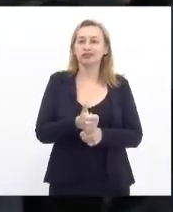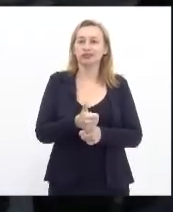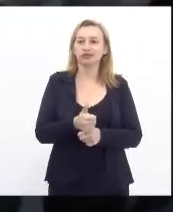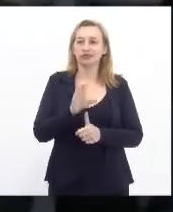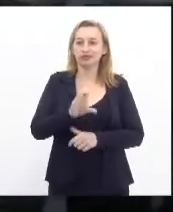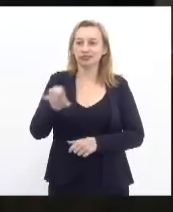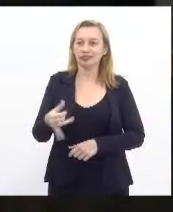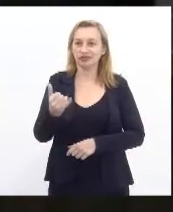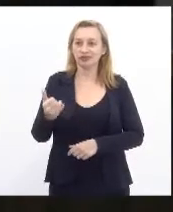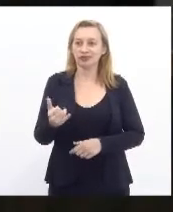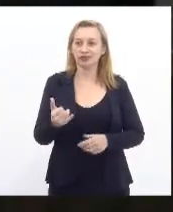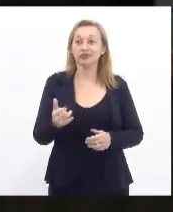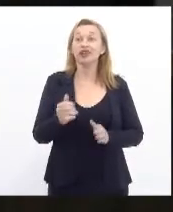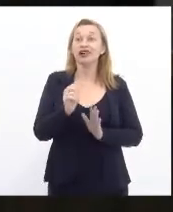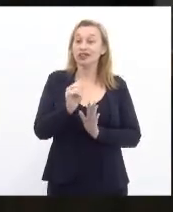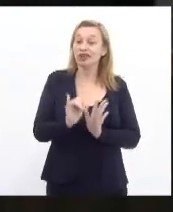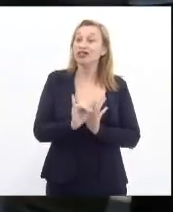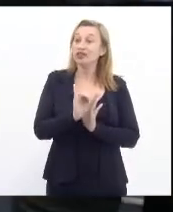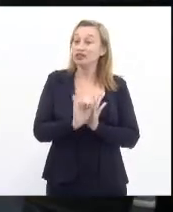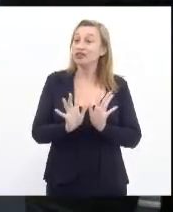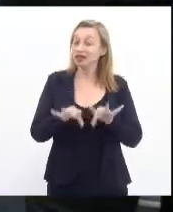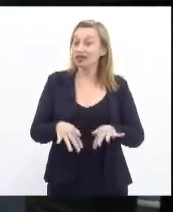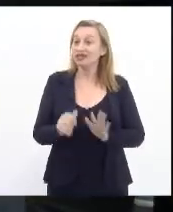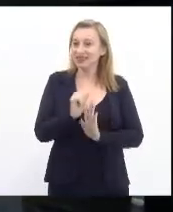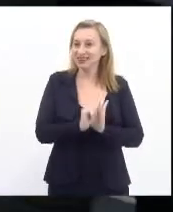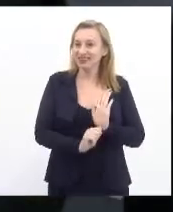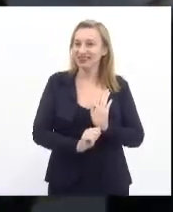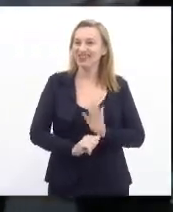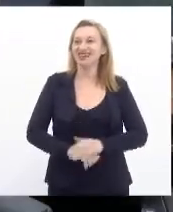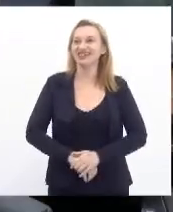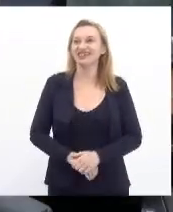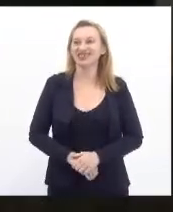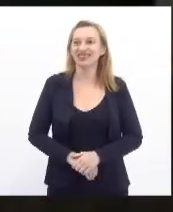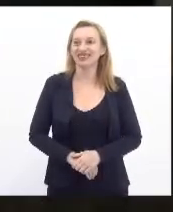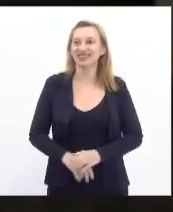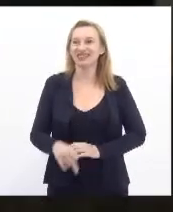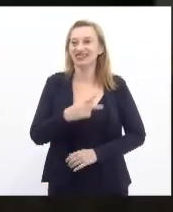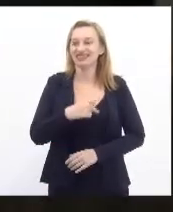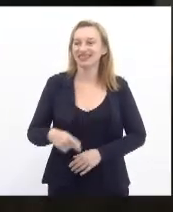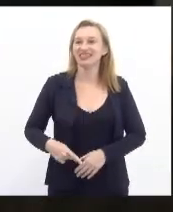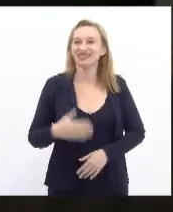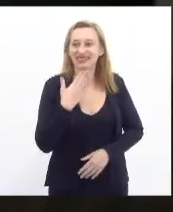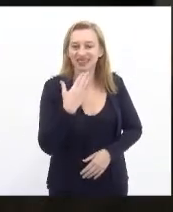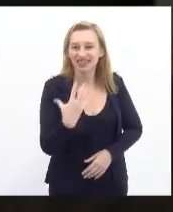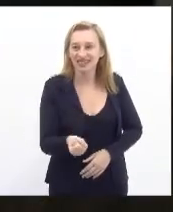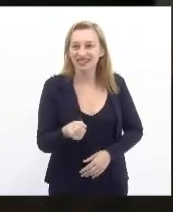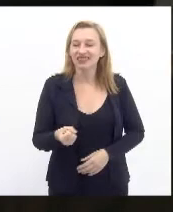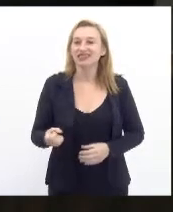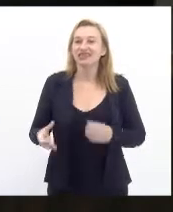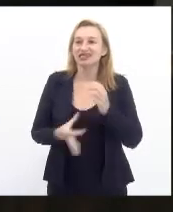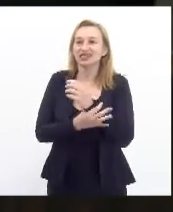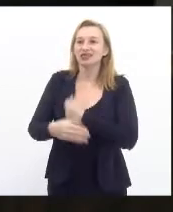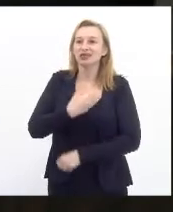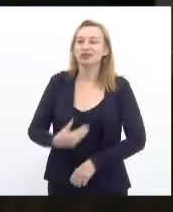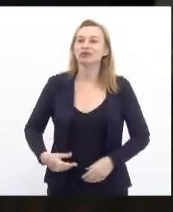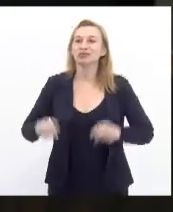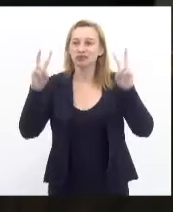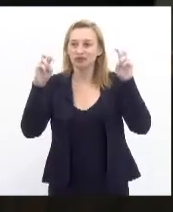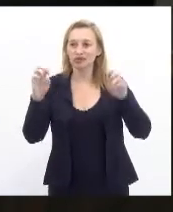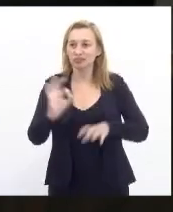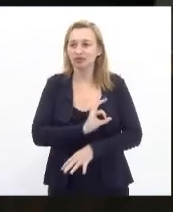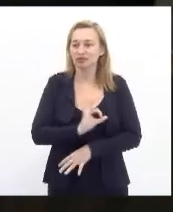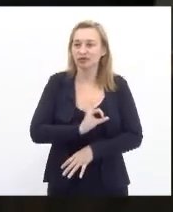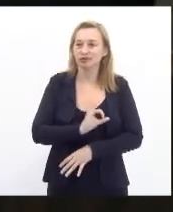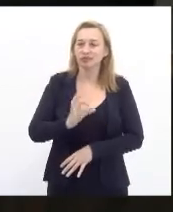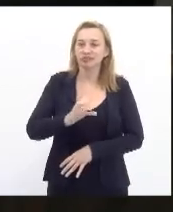CCJ. Com forma final? Com forma final de redação. Que a presidência defere. Pela Comissão de Segurança Pública e Assuntos de Polícia,